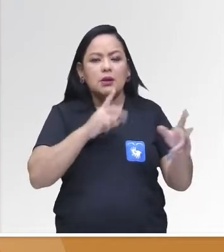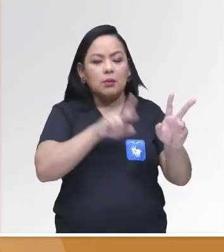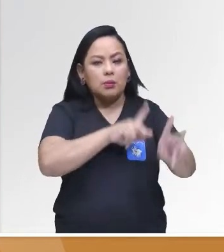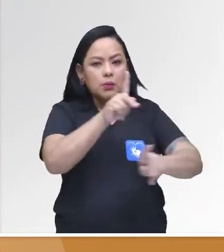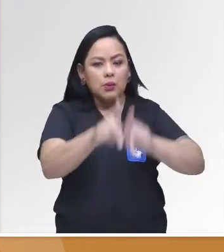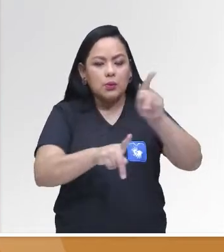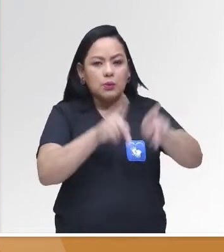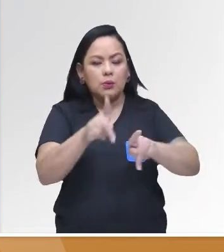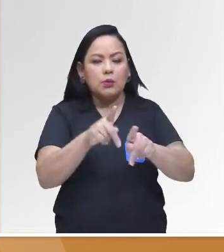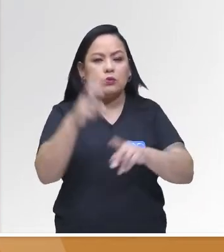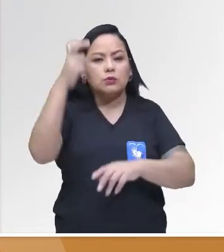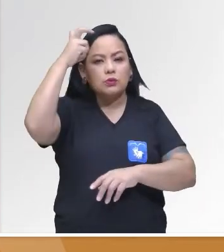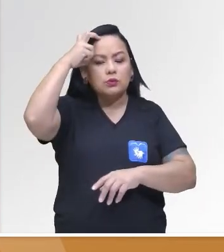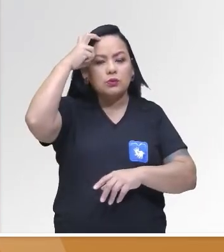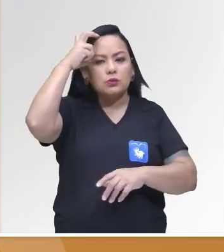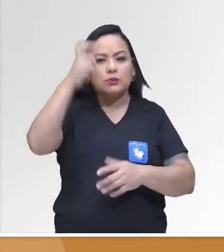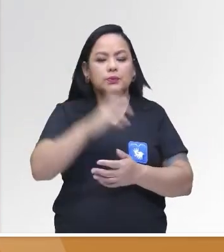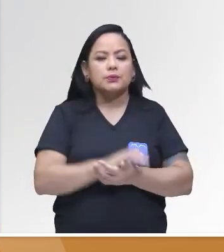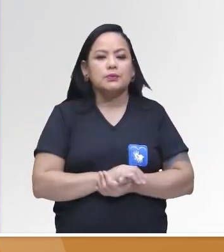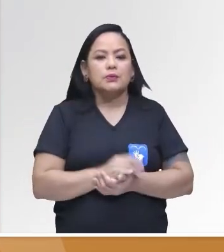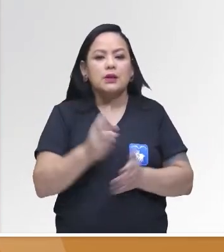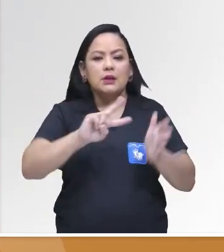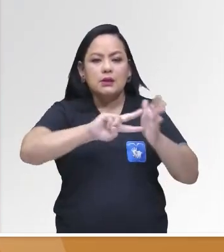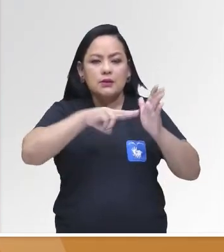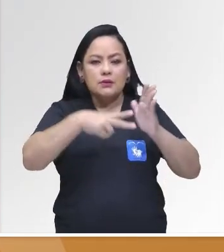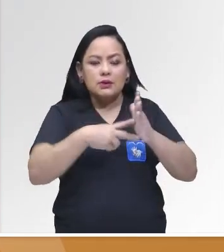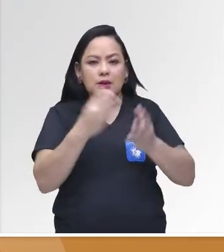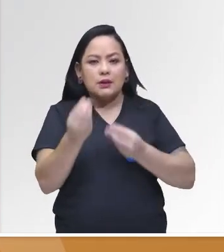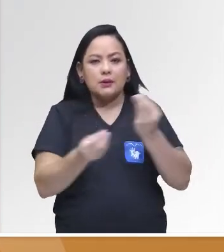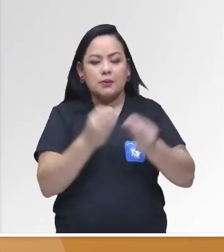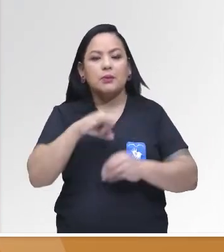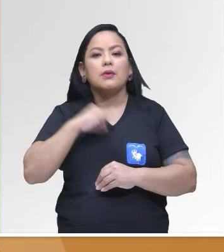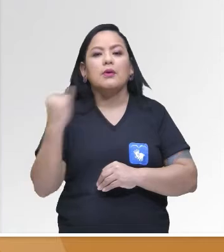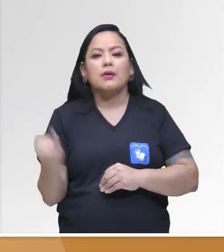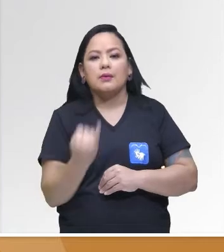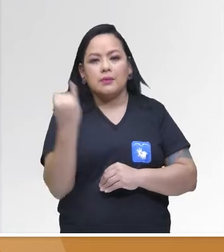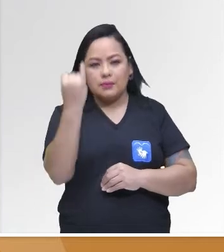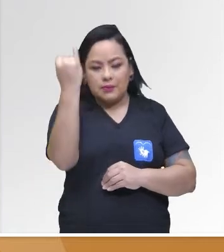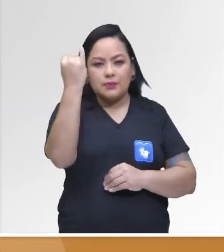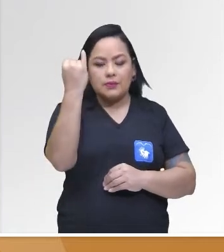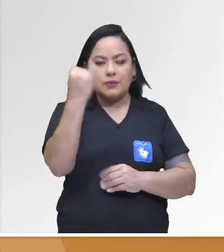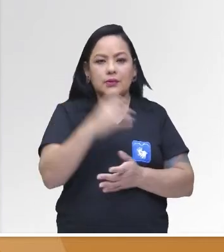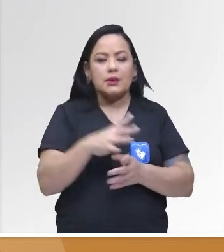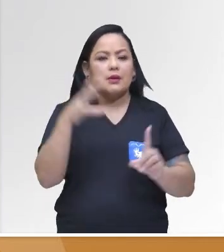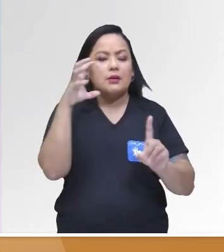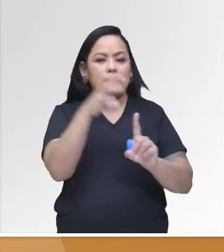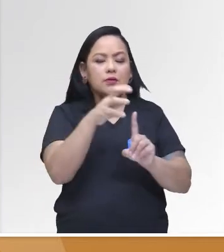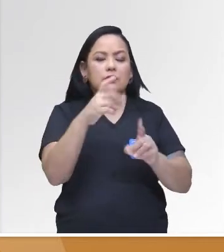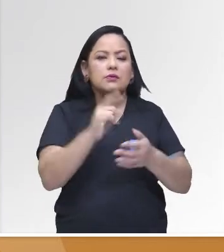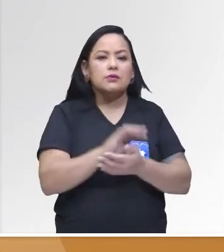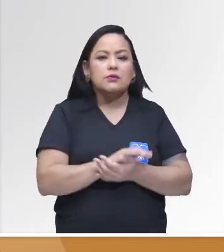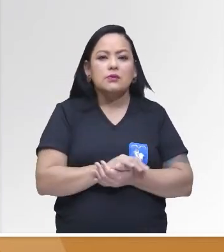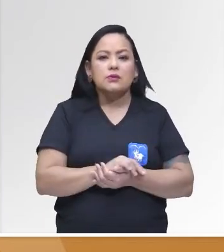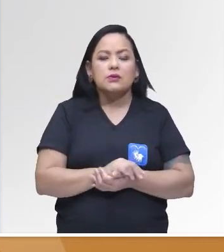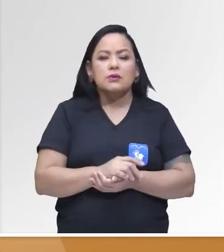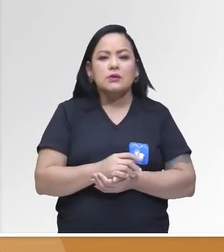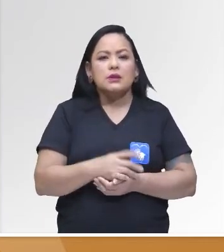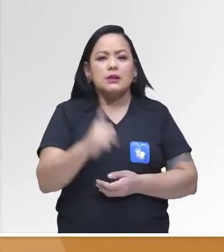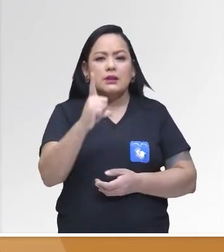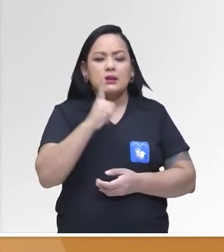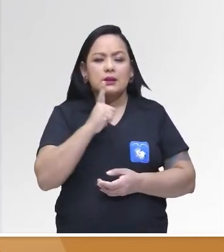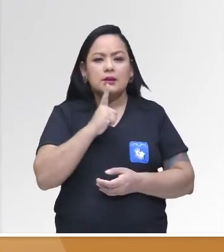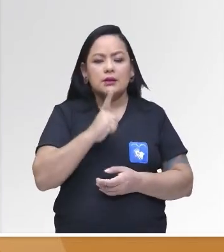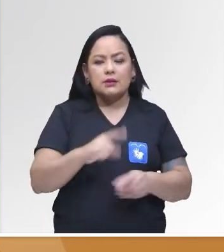povo numa cultura. Ou seja, a importância e influência que exercem